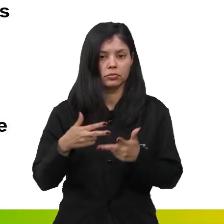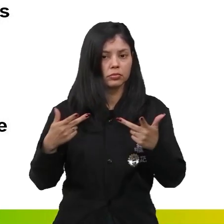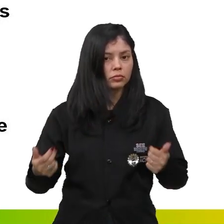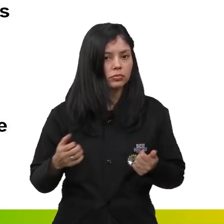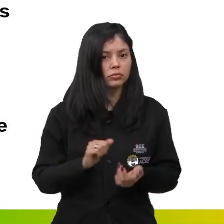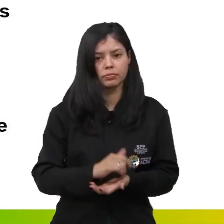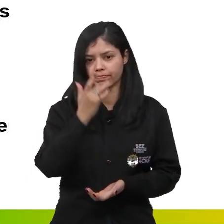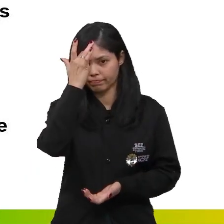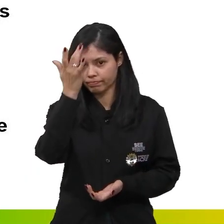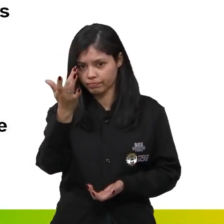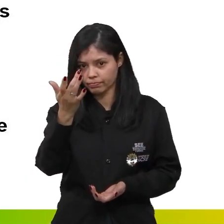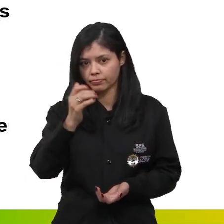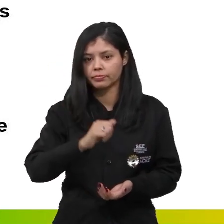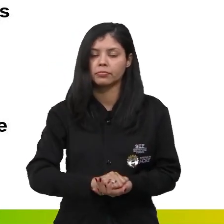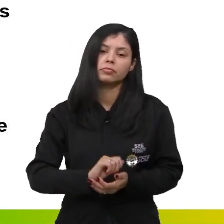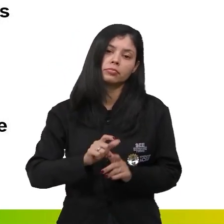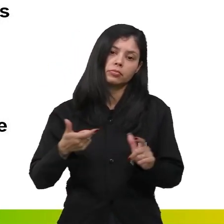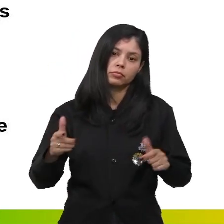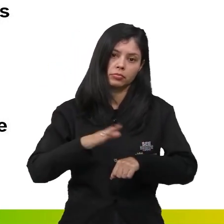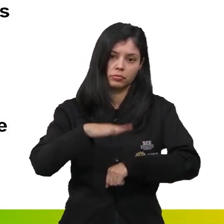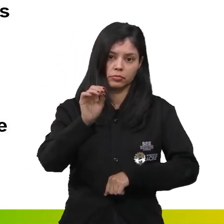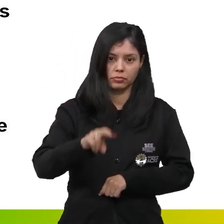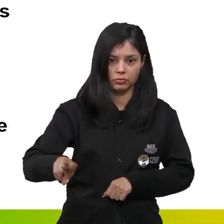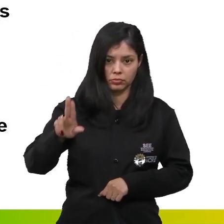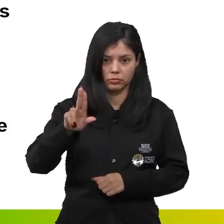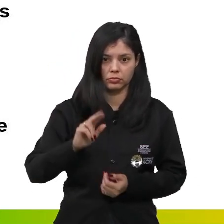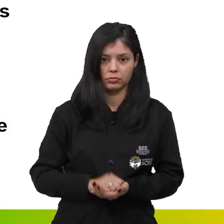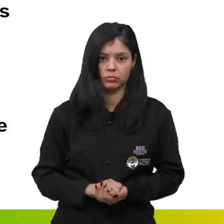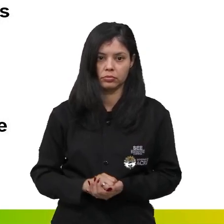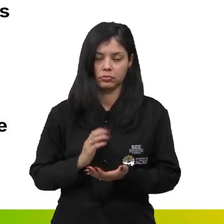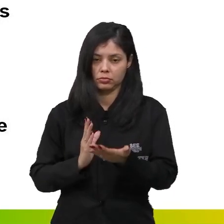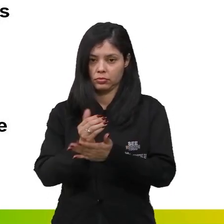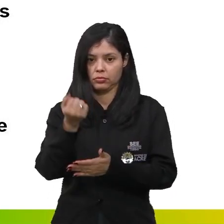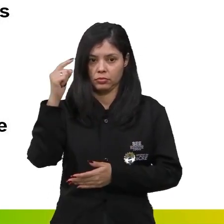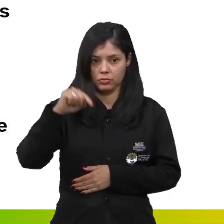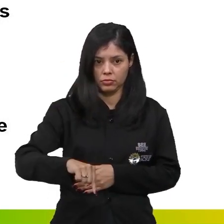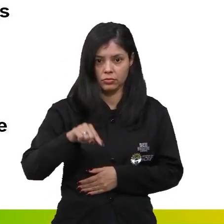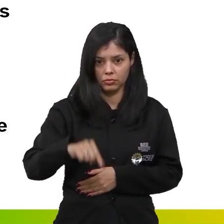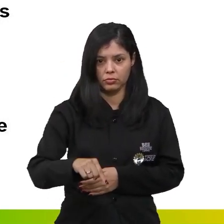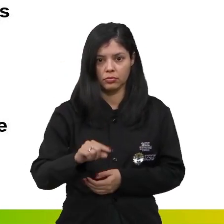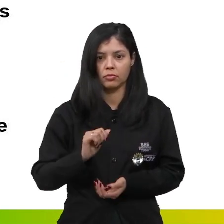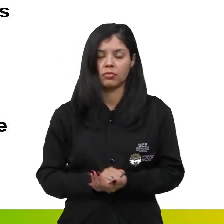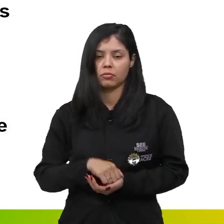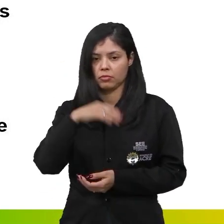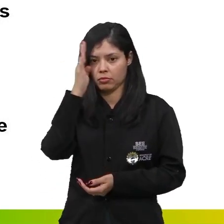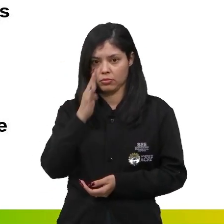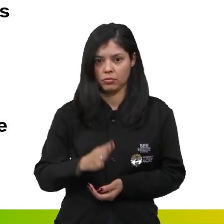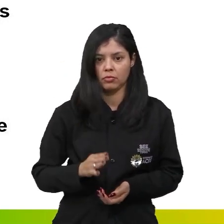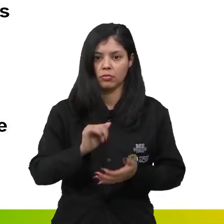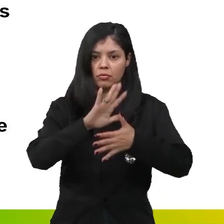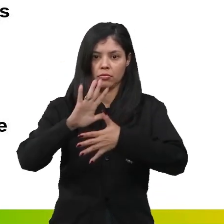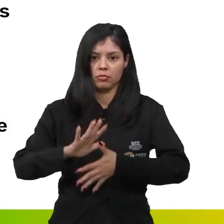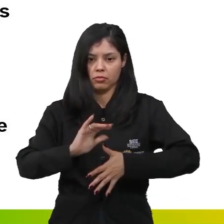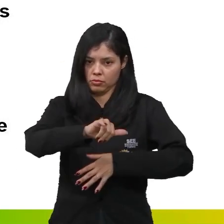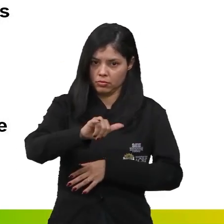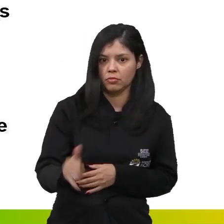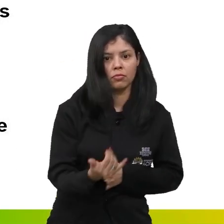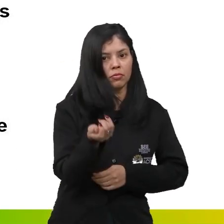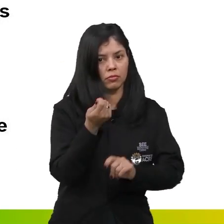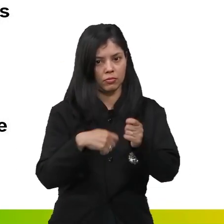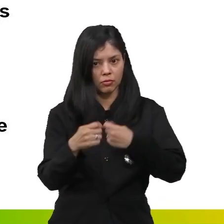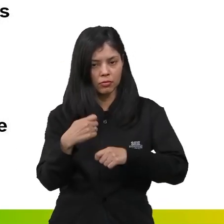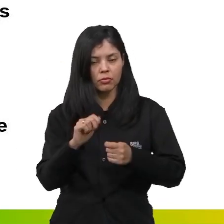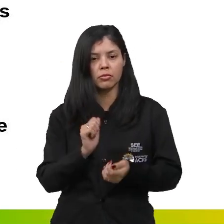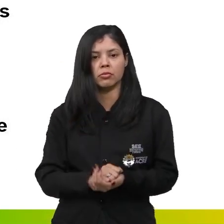estavam tão fáceis para a maioria dos europeus. Então, eles buscam aqui, no Brasil, na América, oportunidades